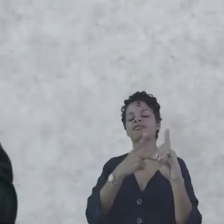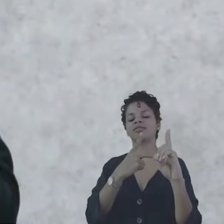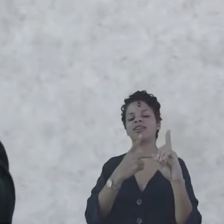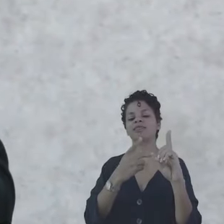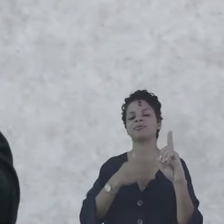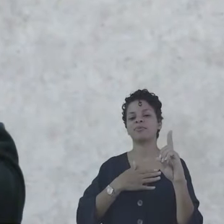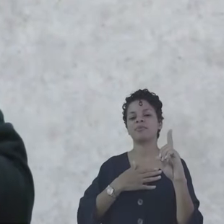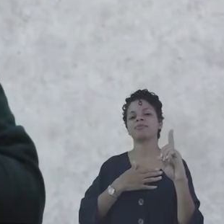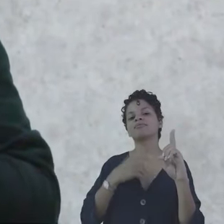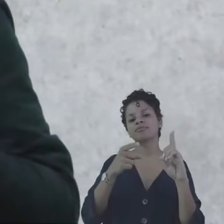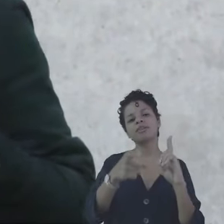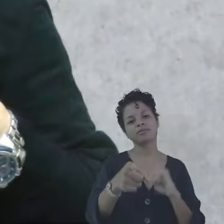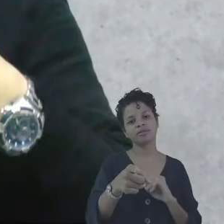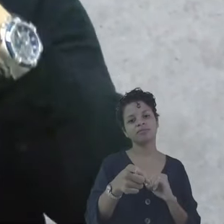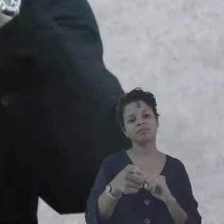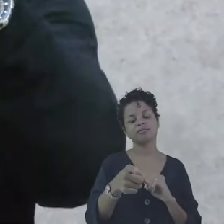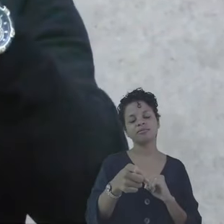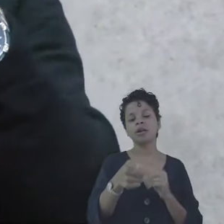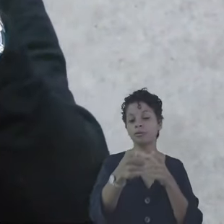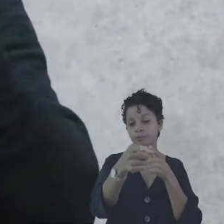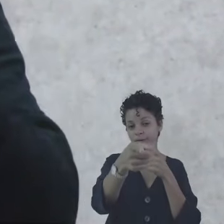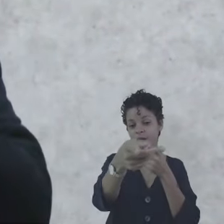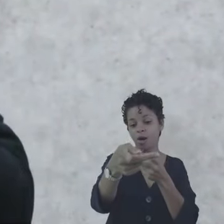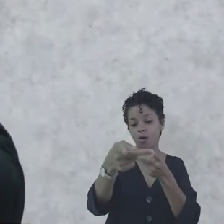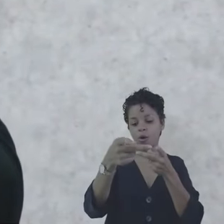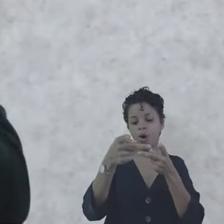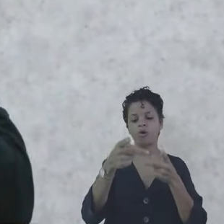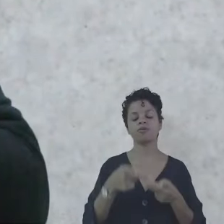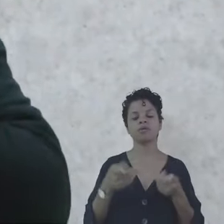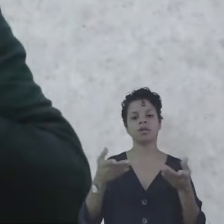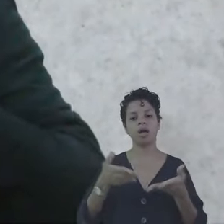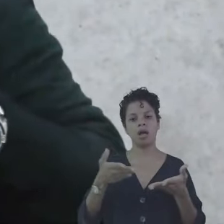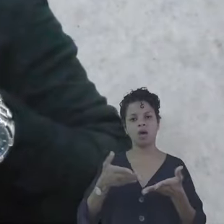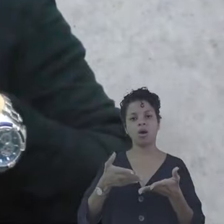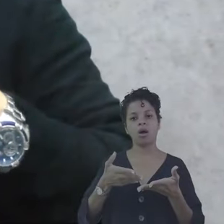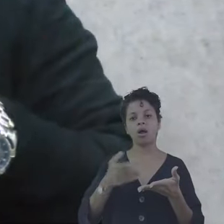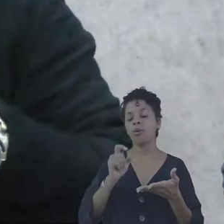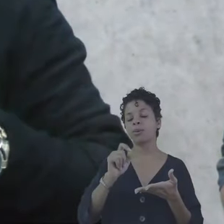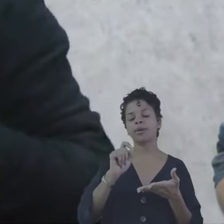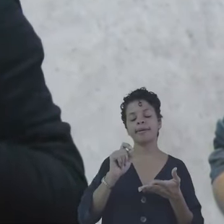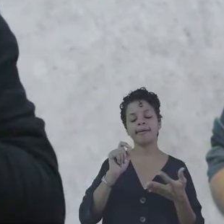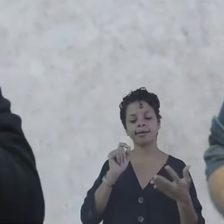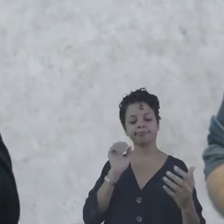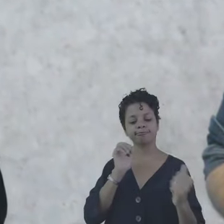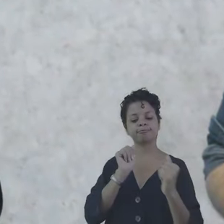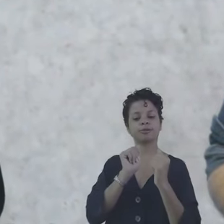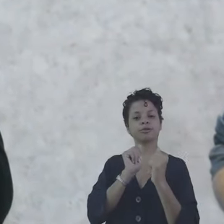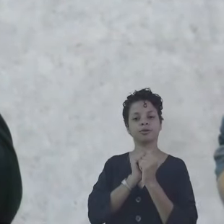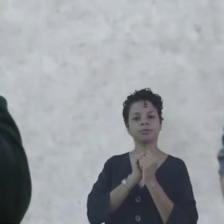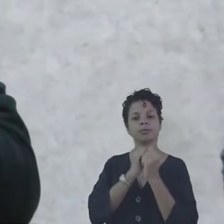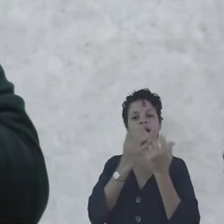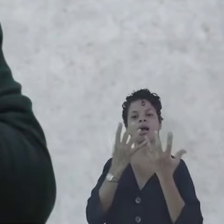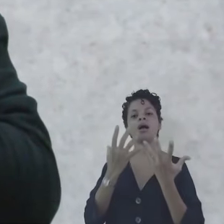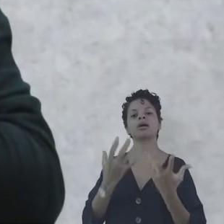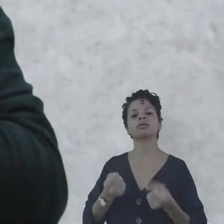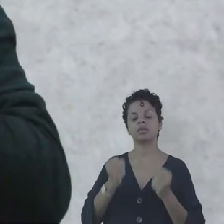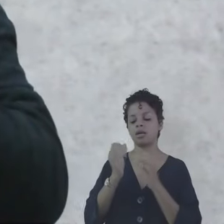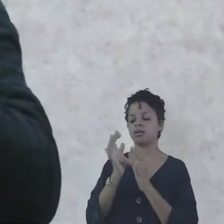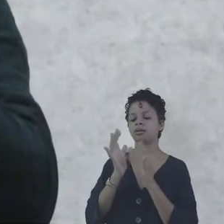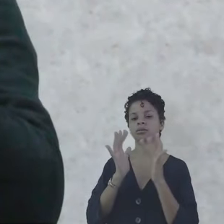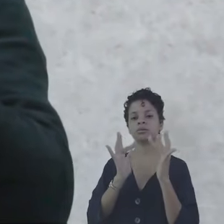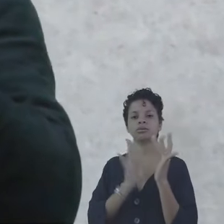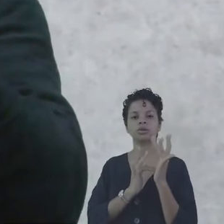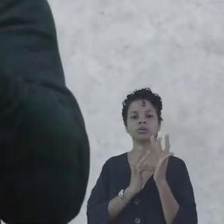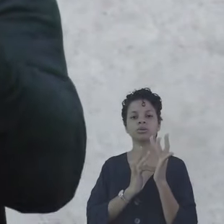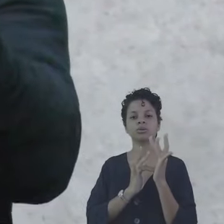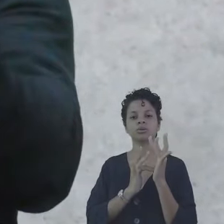nós. Eu gostaria de convidar você nessa noite a lavar as suas vestes no sangue do Cordeiro, para que